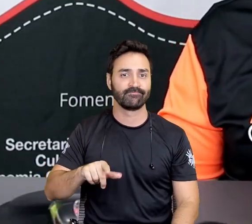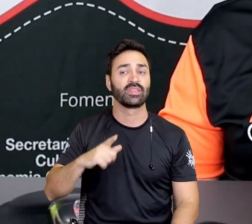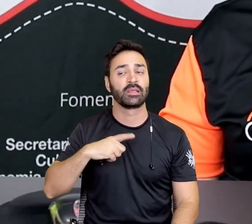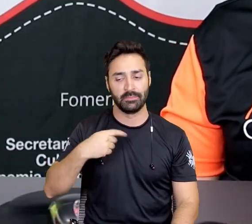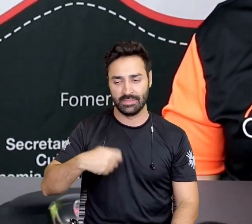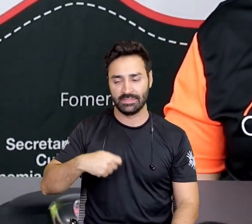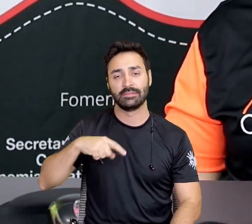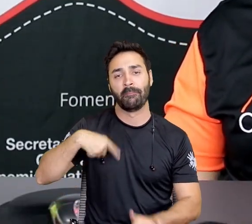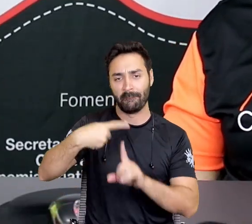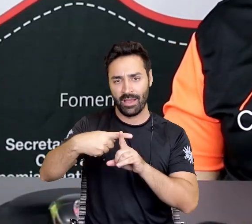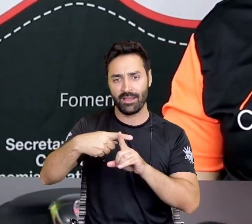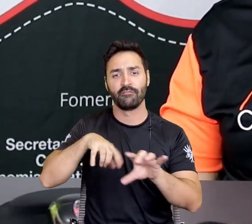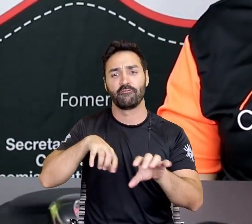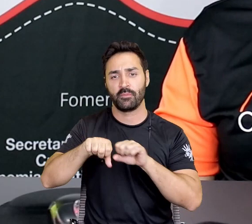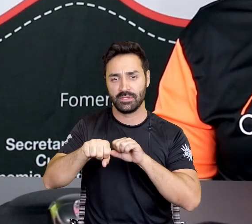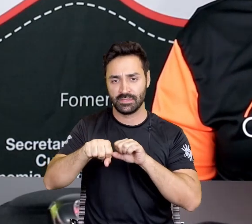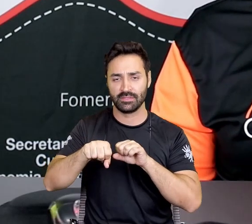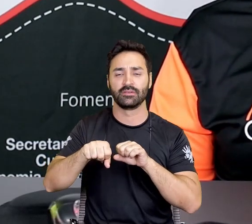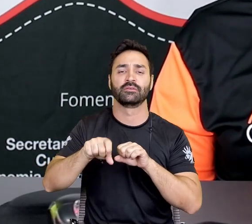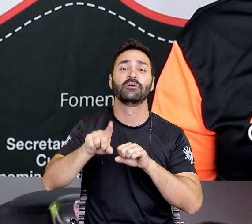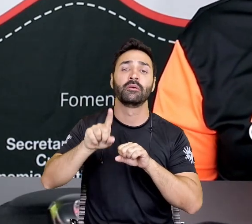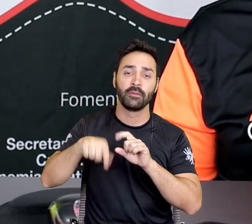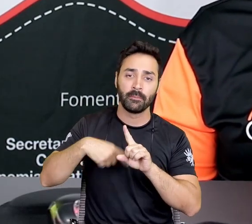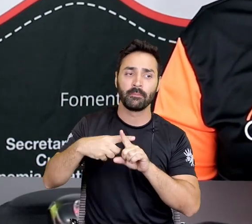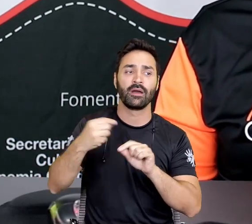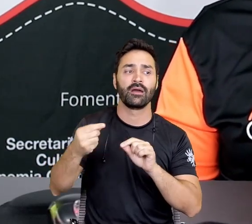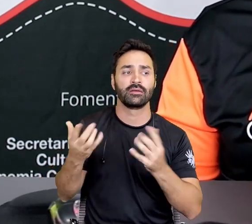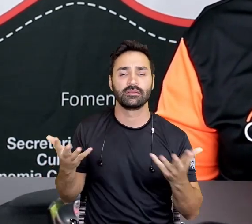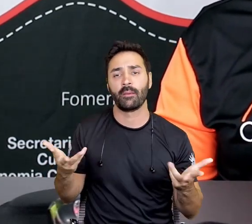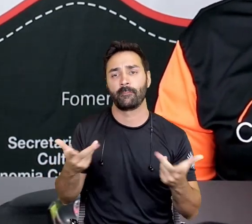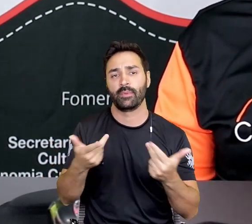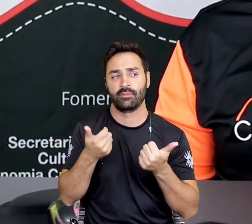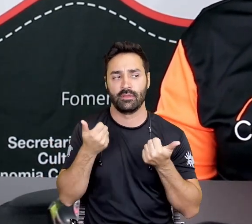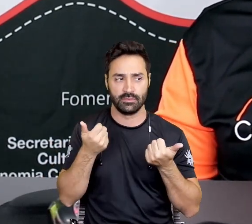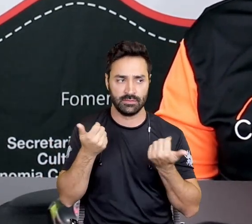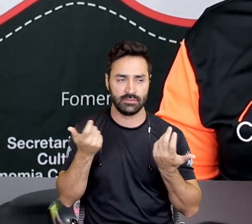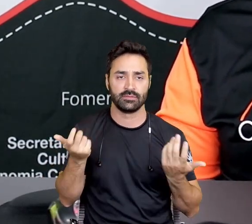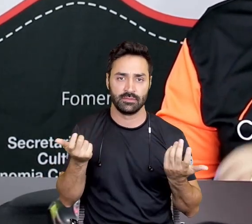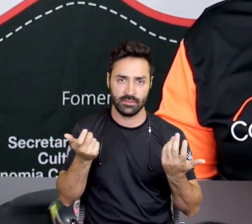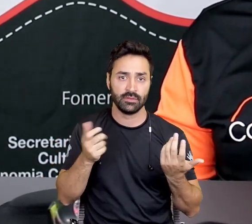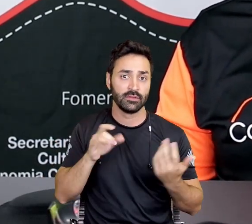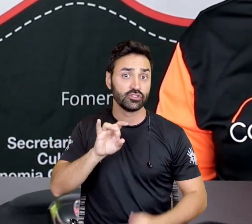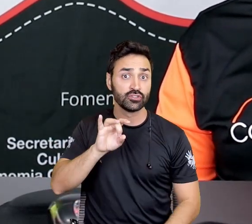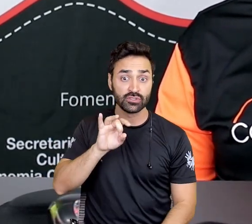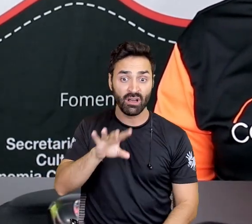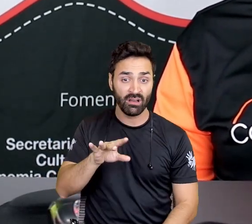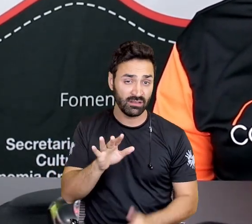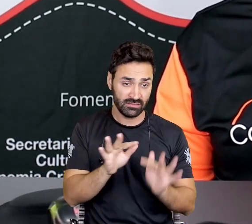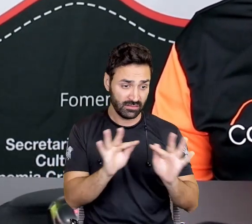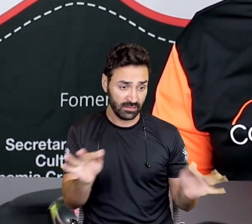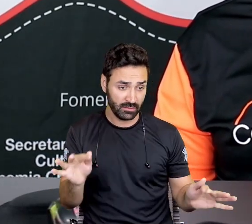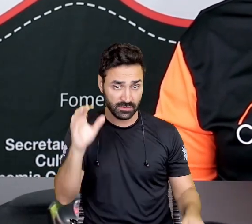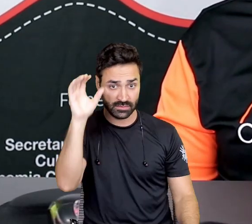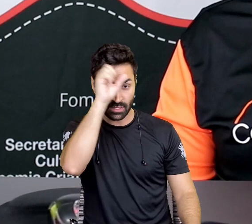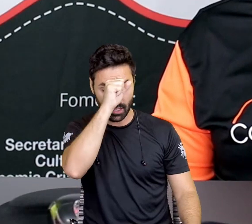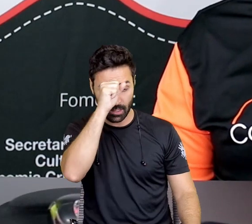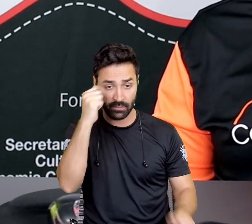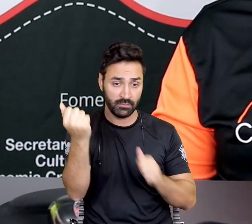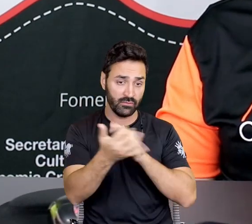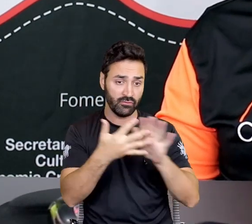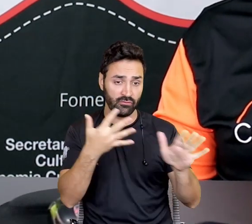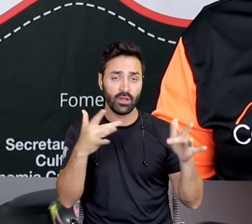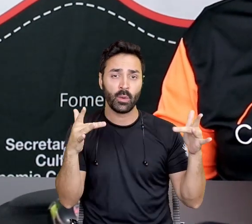formações necessárias, outras habilidades que são necessárias e que não são absorvidas apenas com o fato da pessoa ter contato ou